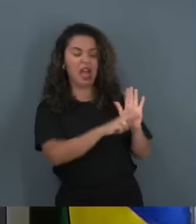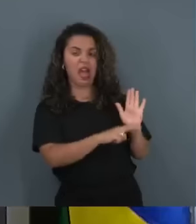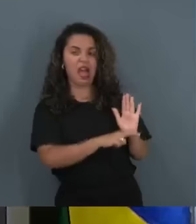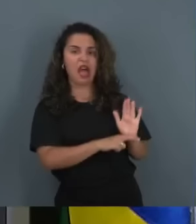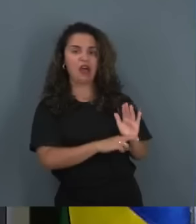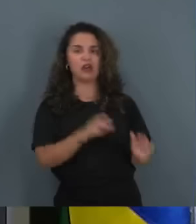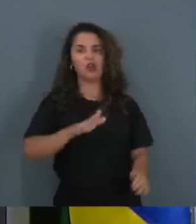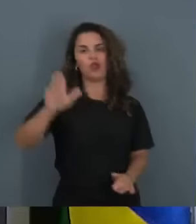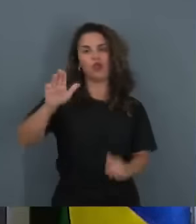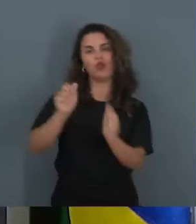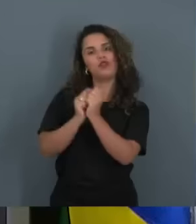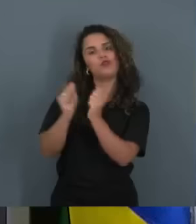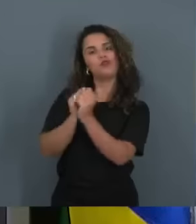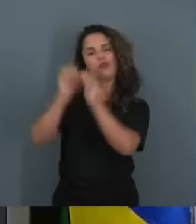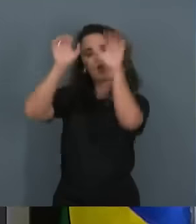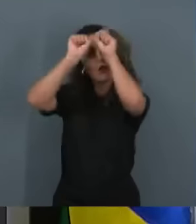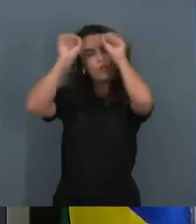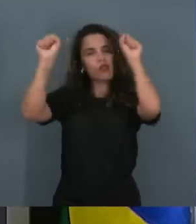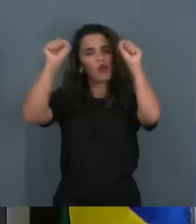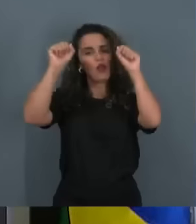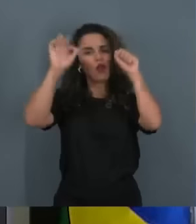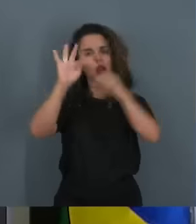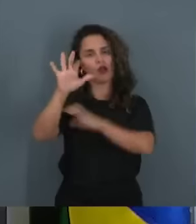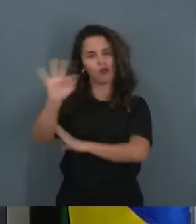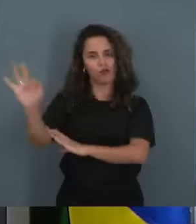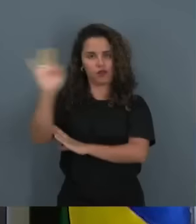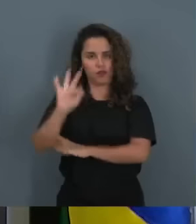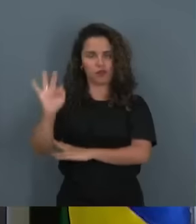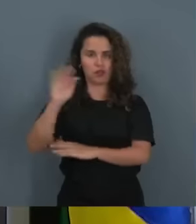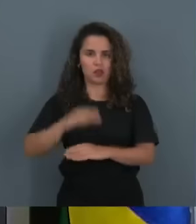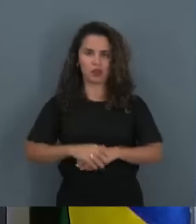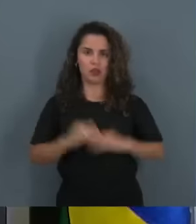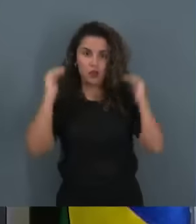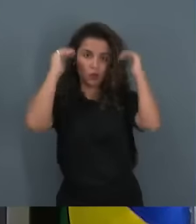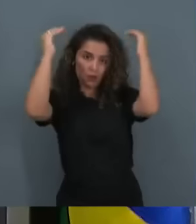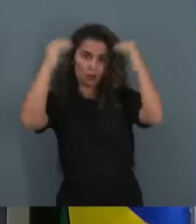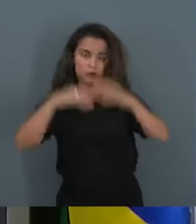e STF. Trabalham juntos.